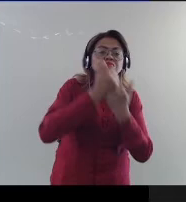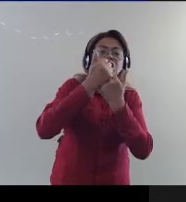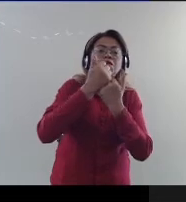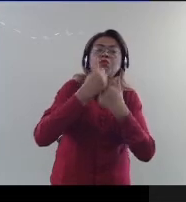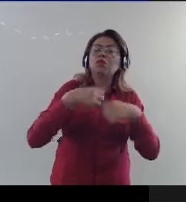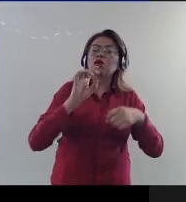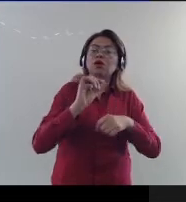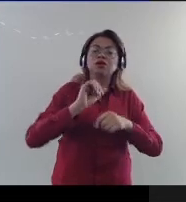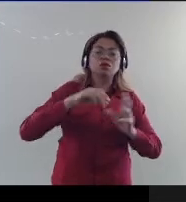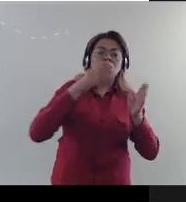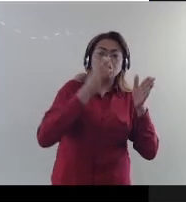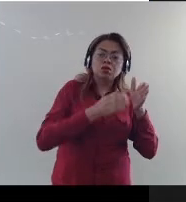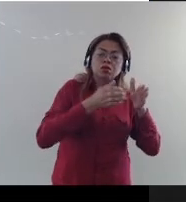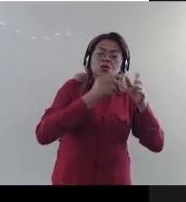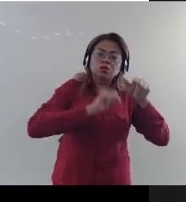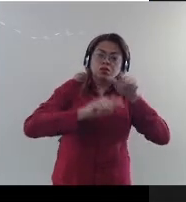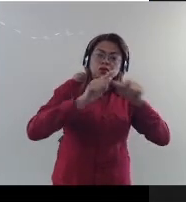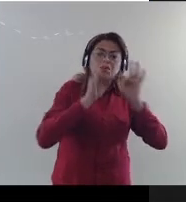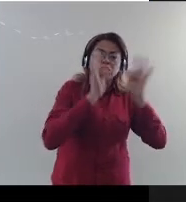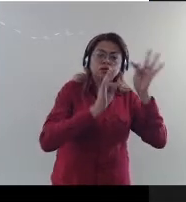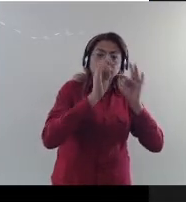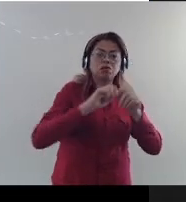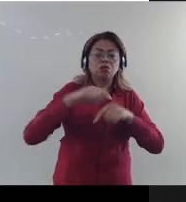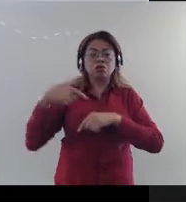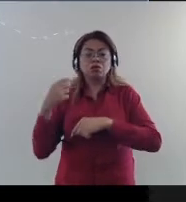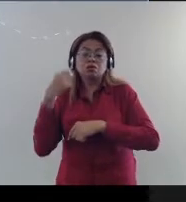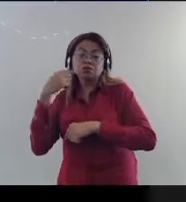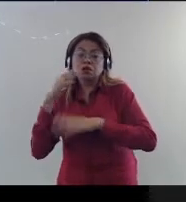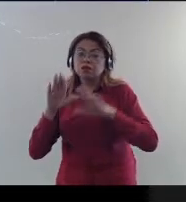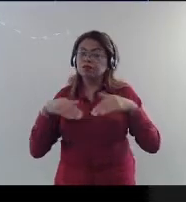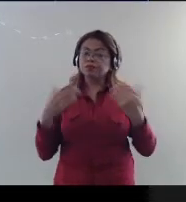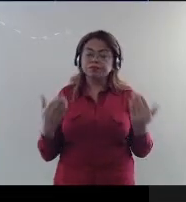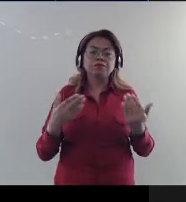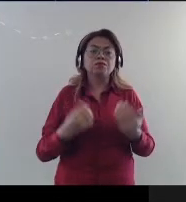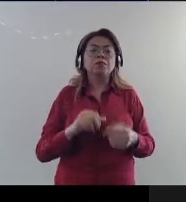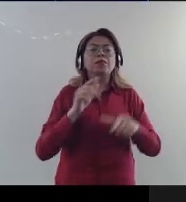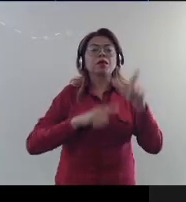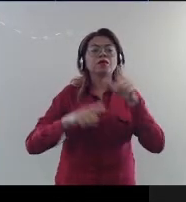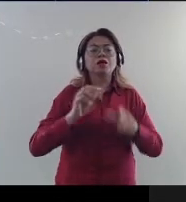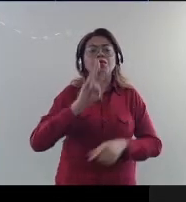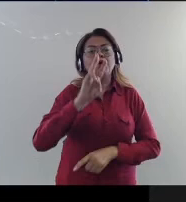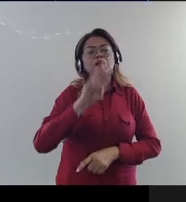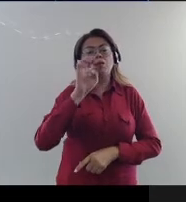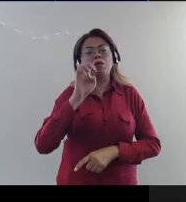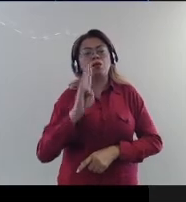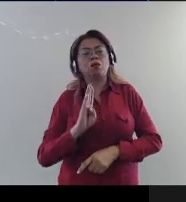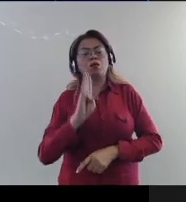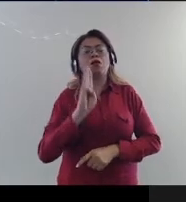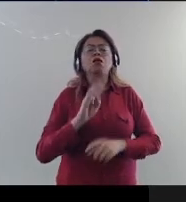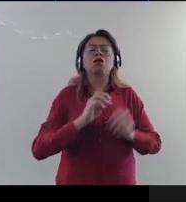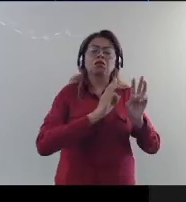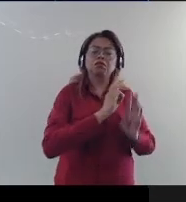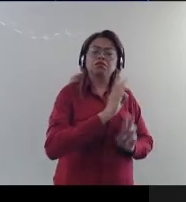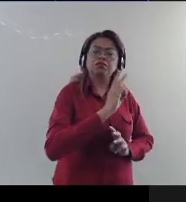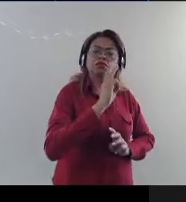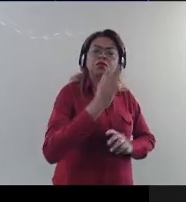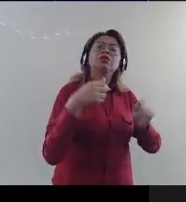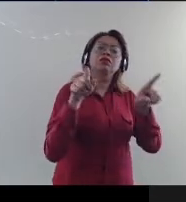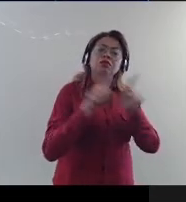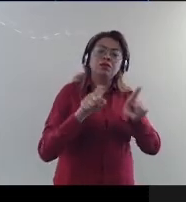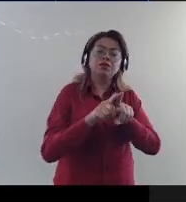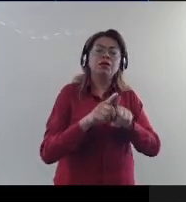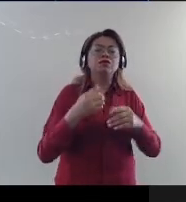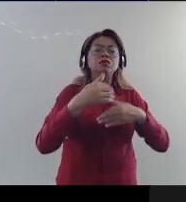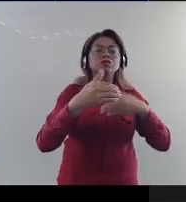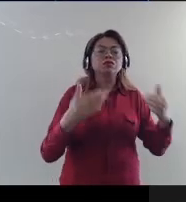mundos para isso acontecer. Privacy by Design é a mesma coisa, né? A gente ajudou a criar um framework para o escritório de